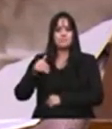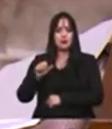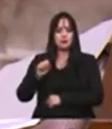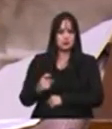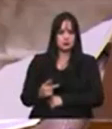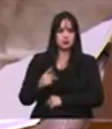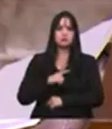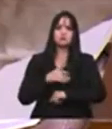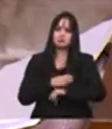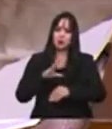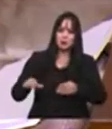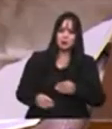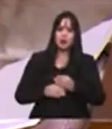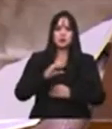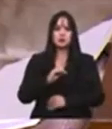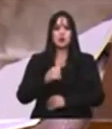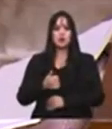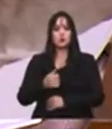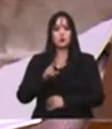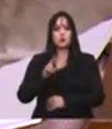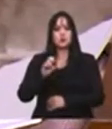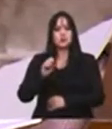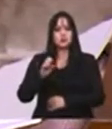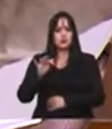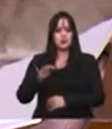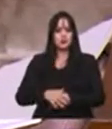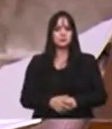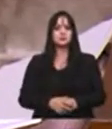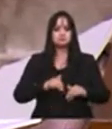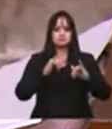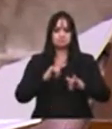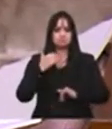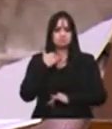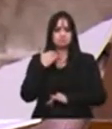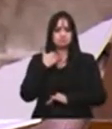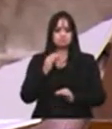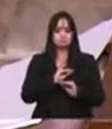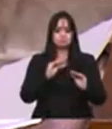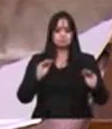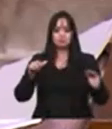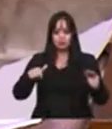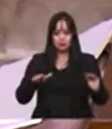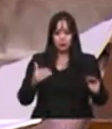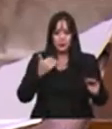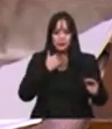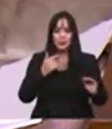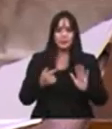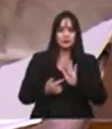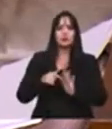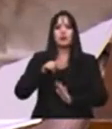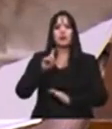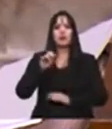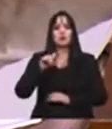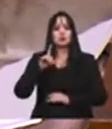de declaração complementar 01 de Youssef, e por aviso bancário da transferência em questão, apresentado por